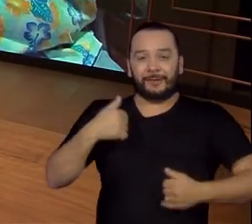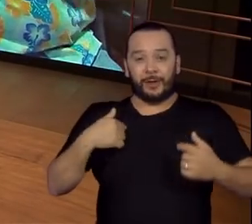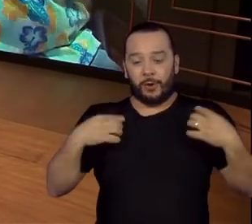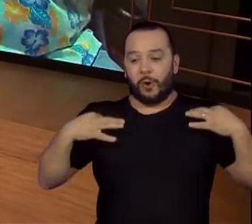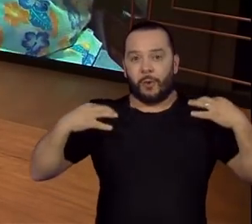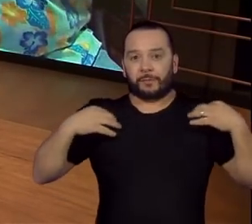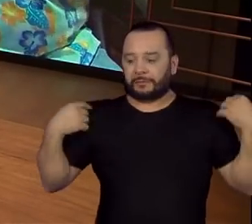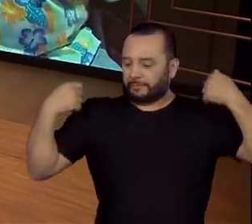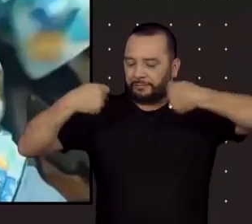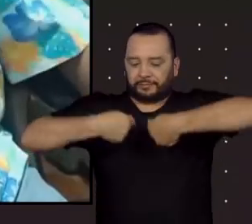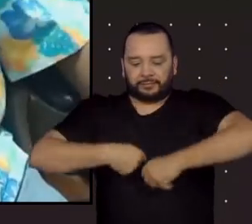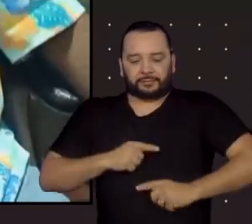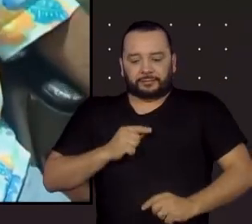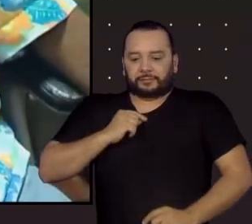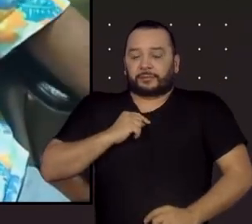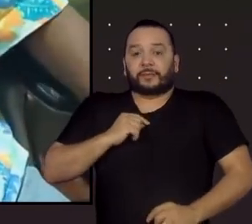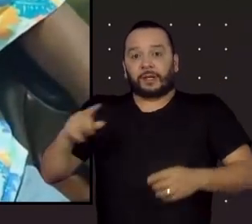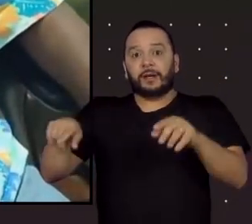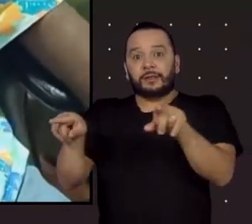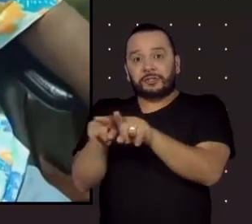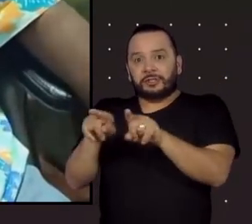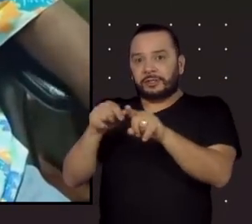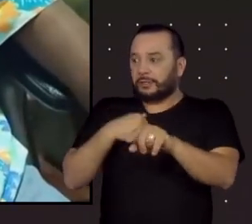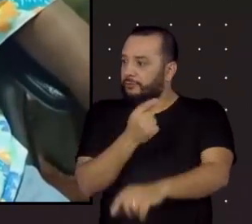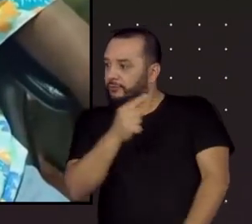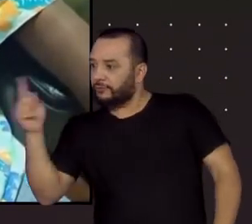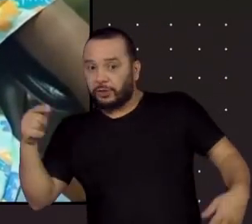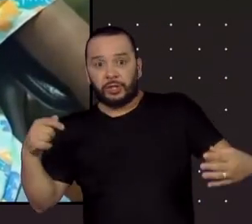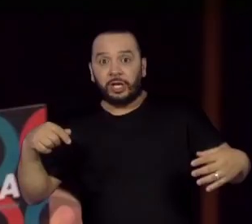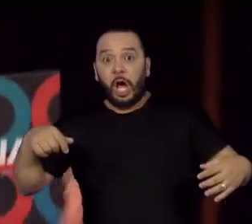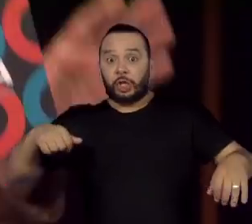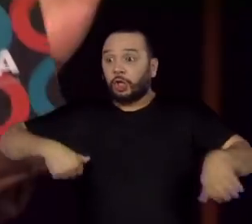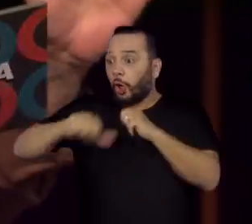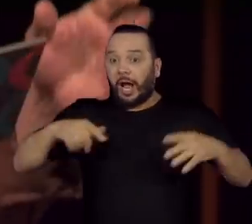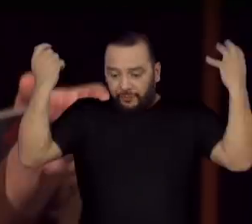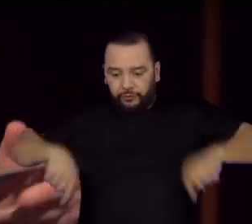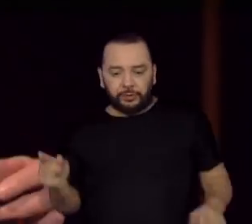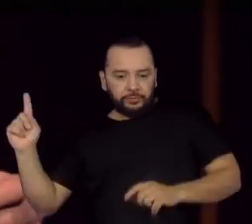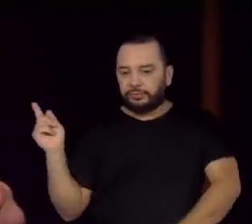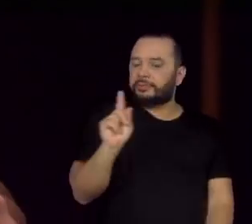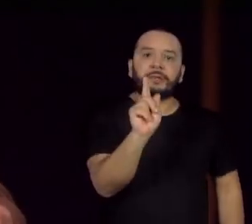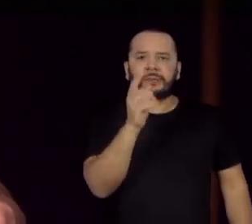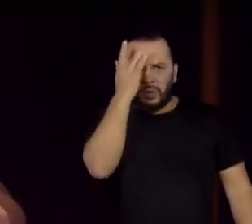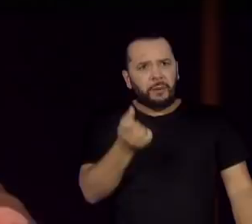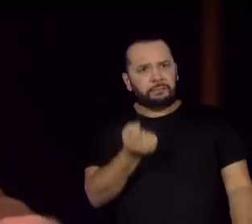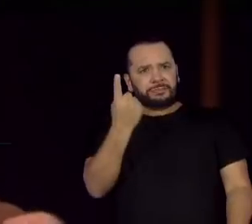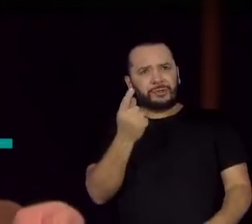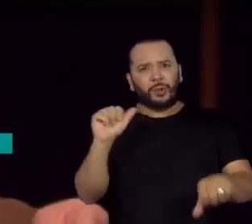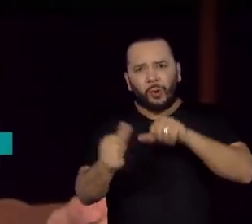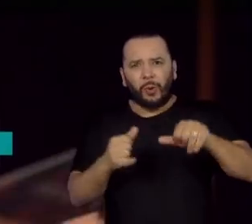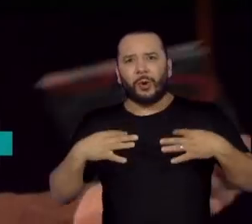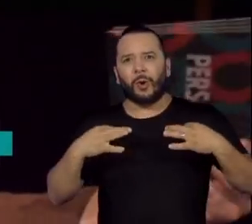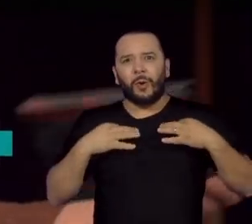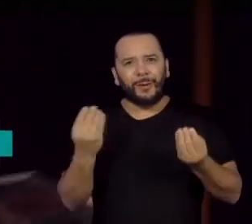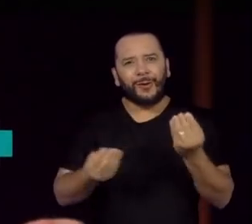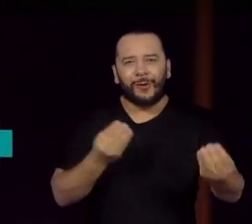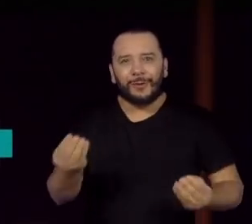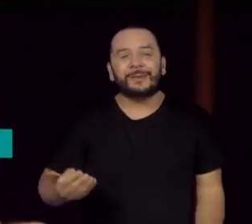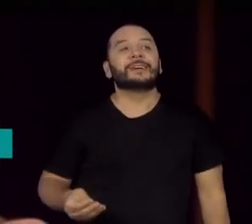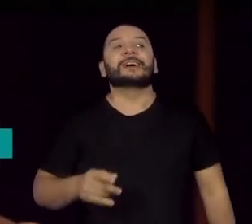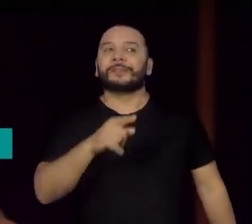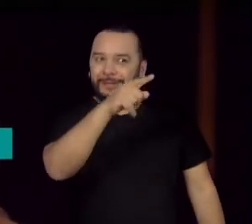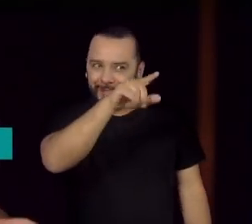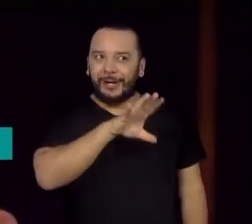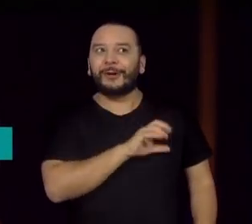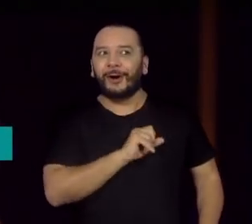com paletó de outra cor, eu era muito presepeiro. A essa altura, Tony, você já tinha essa alma funkeira,